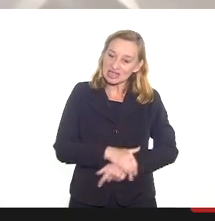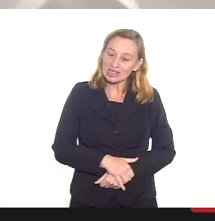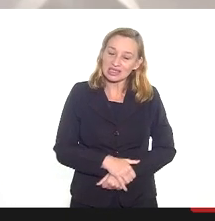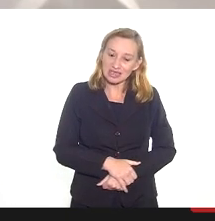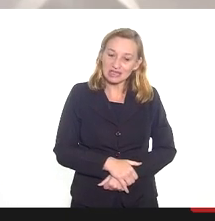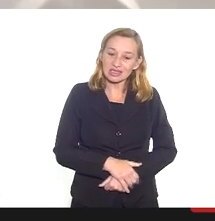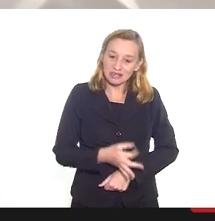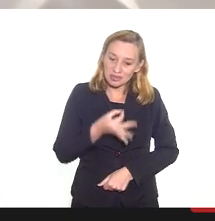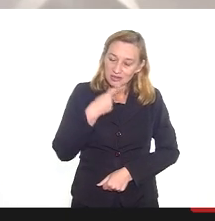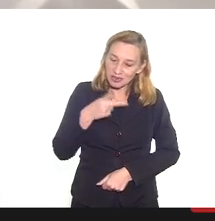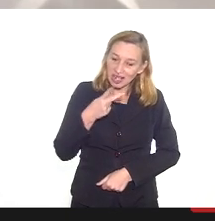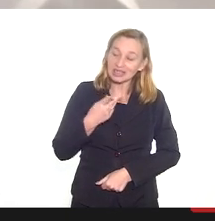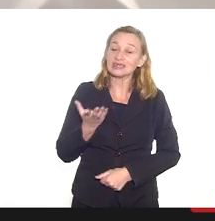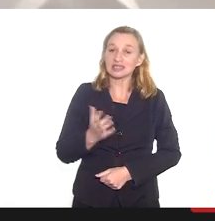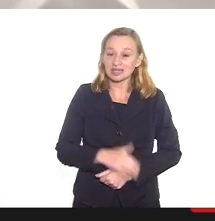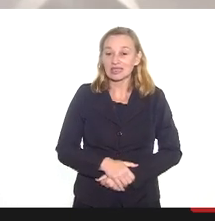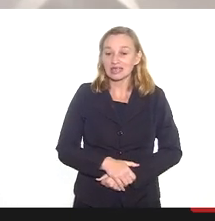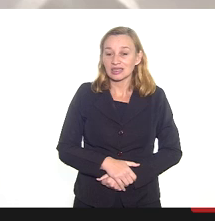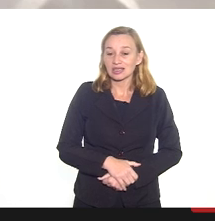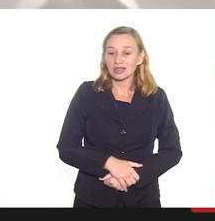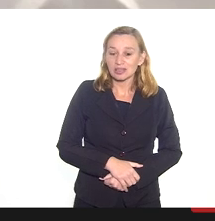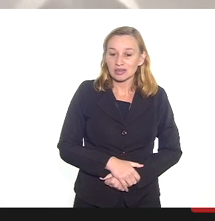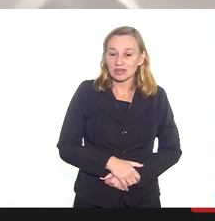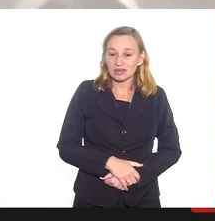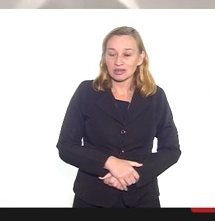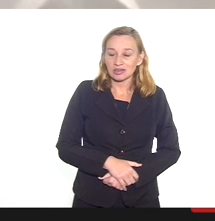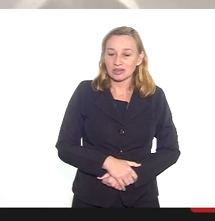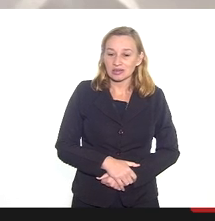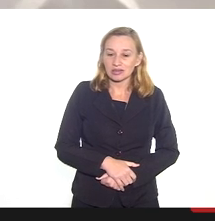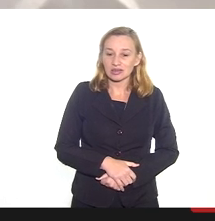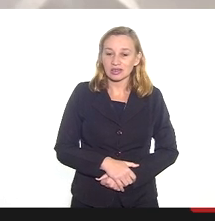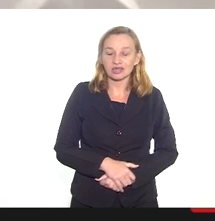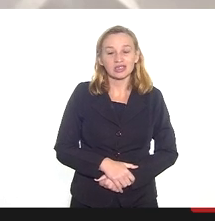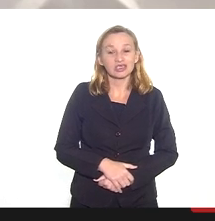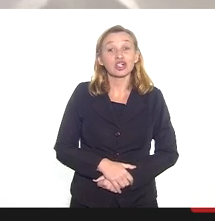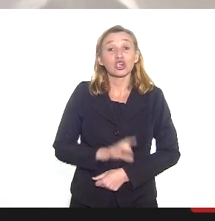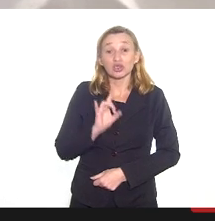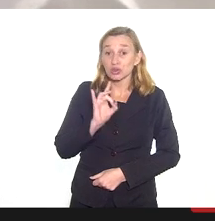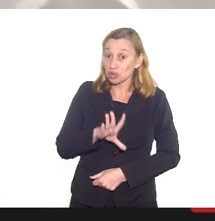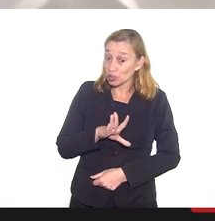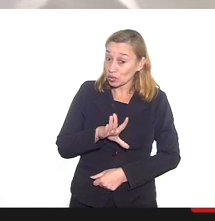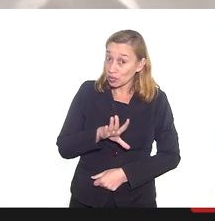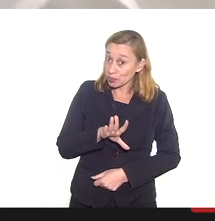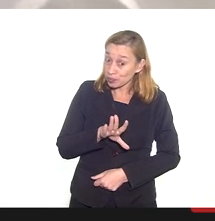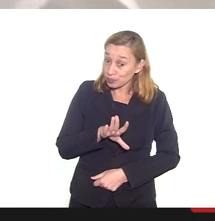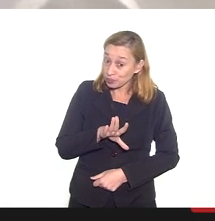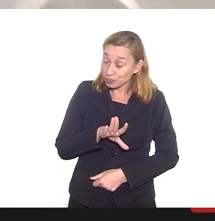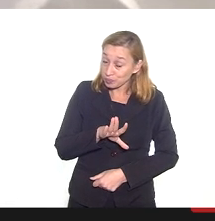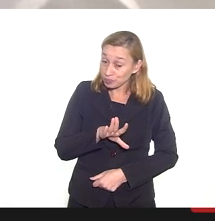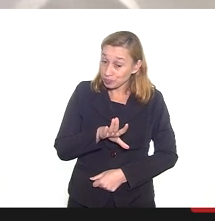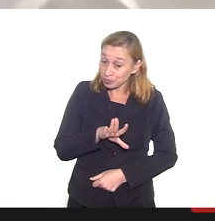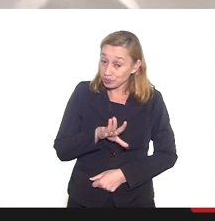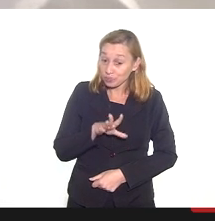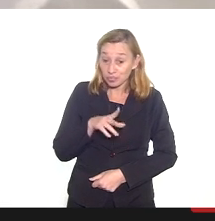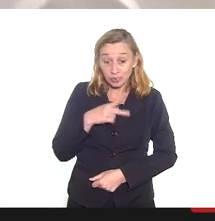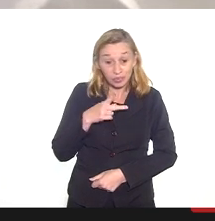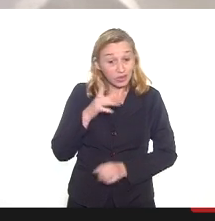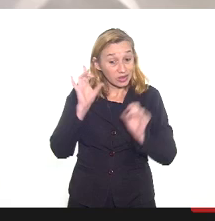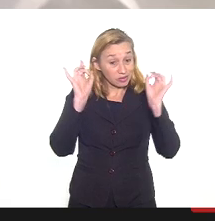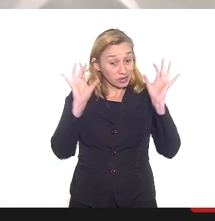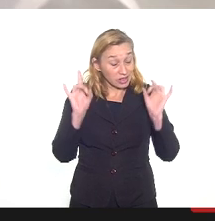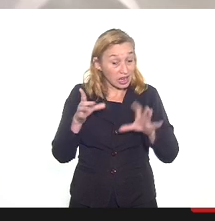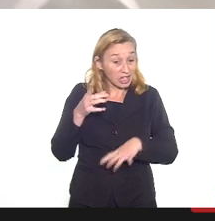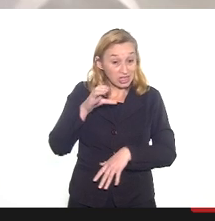importantes indicativos para serem levados aqui pelo parlamento. E só para fazer um cumprimento especial à tia Ju